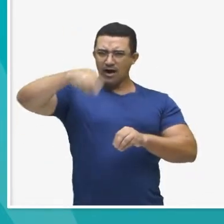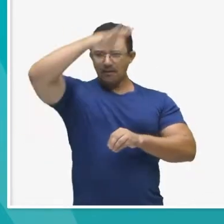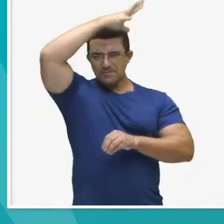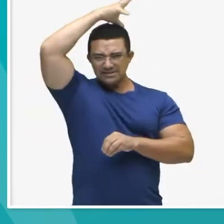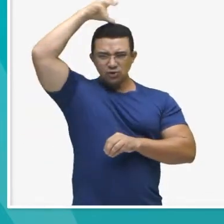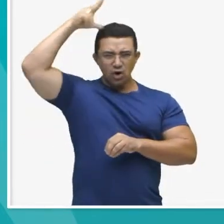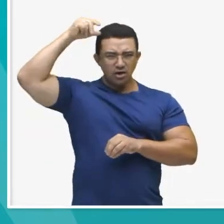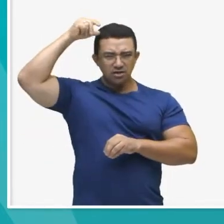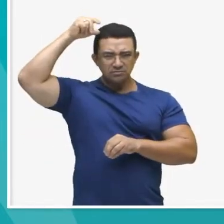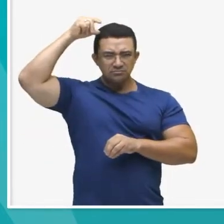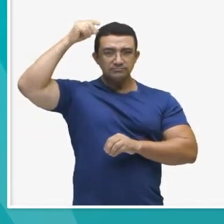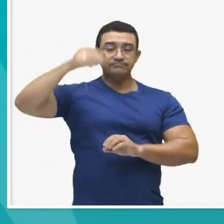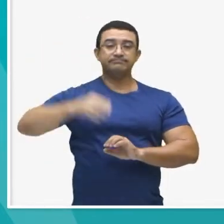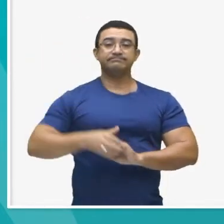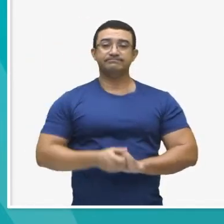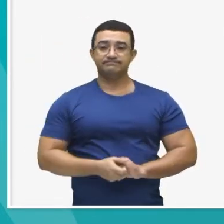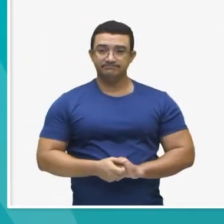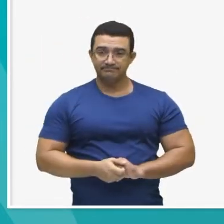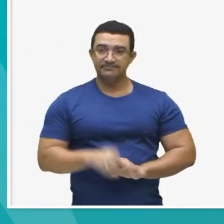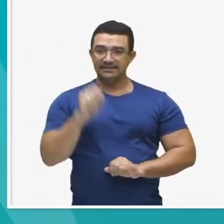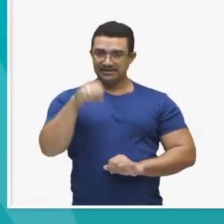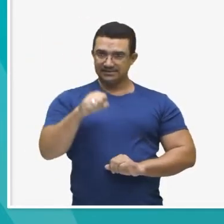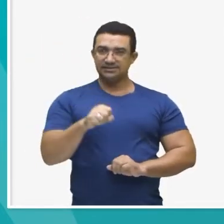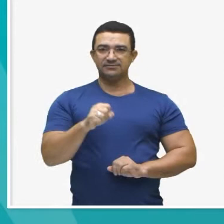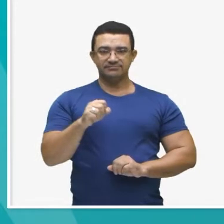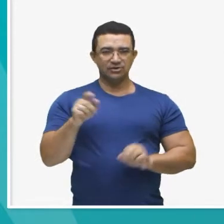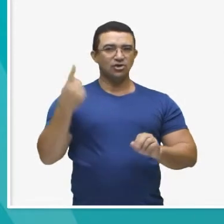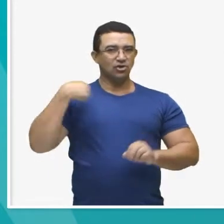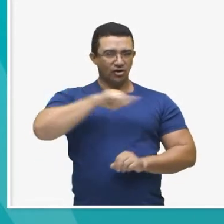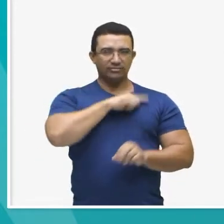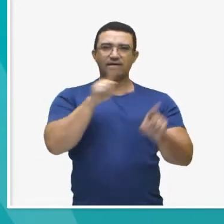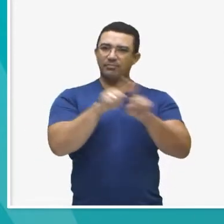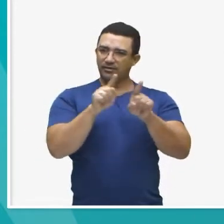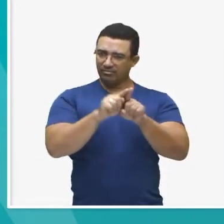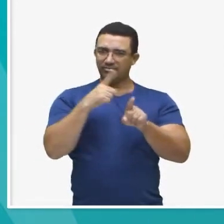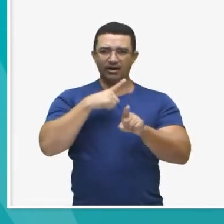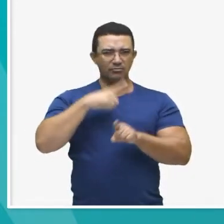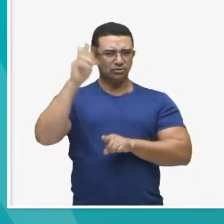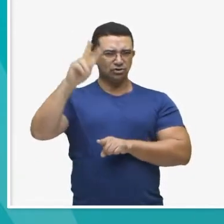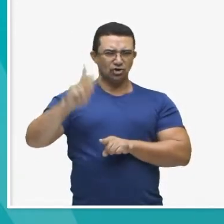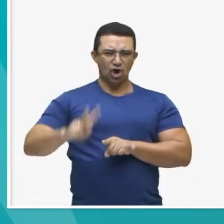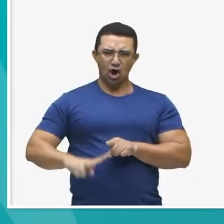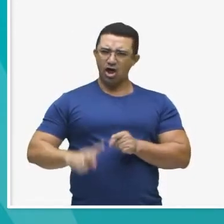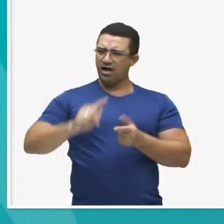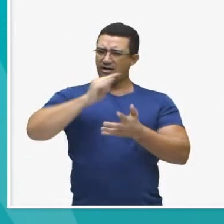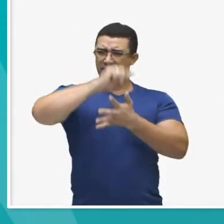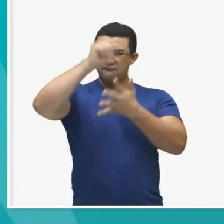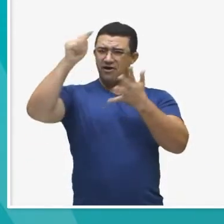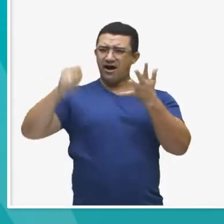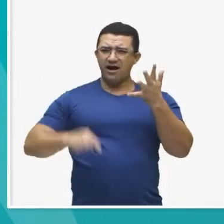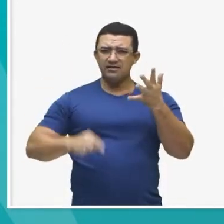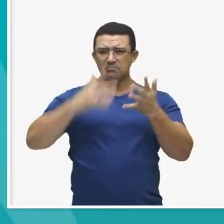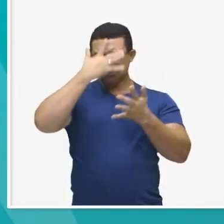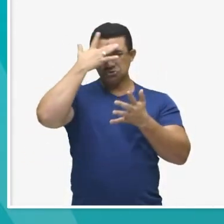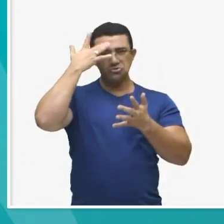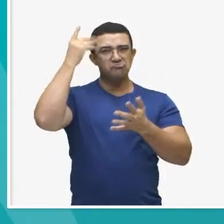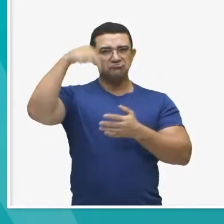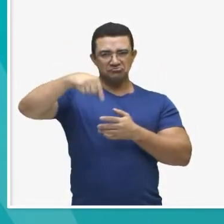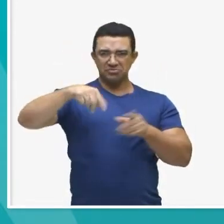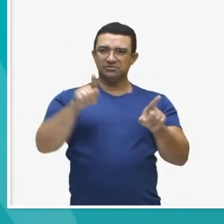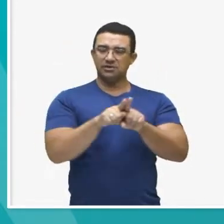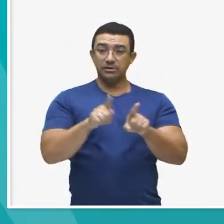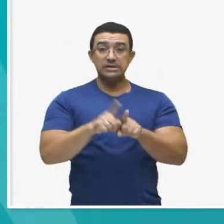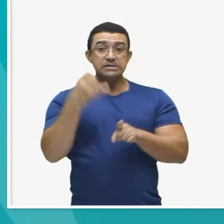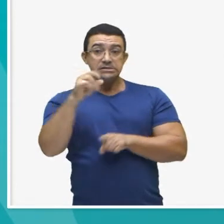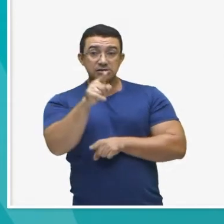temos aí algumas histórias de migração para o nosso estado, não é? Em caso positivo, compartilhe com seus colegas e